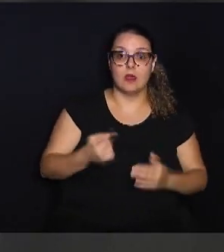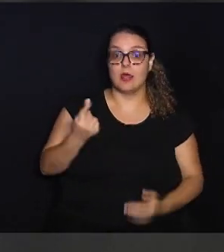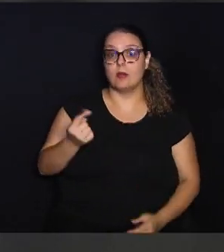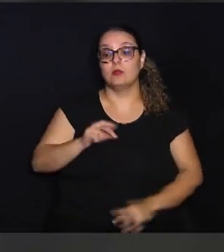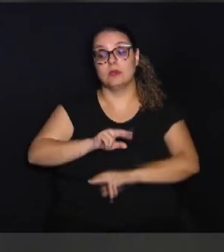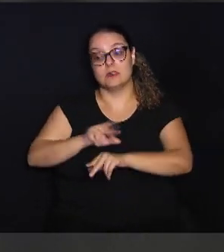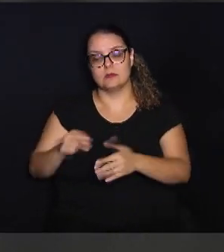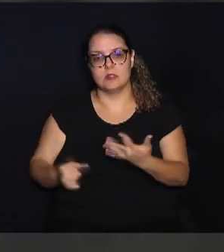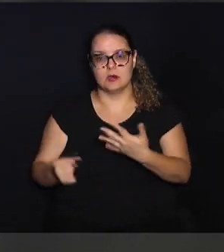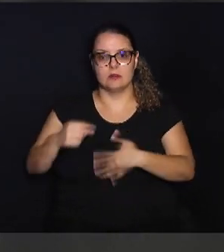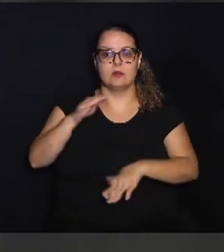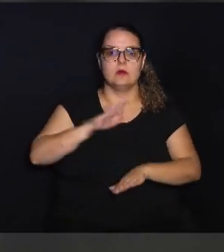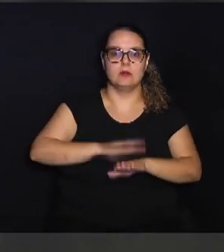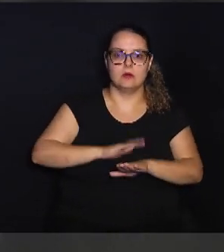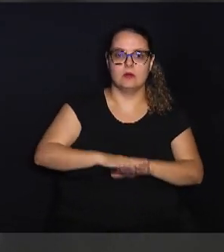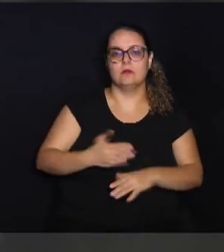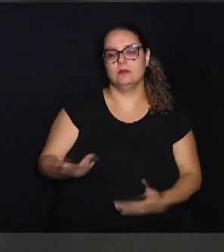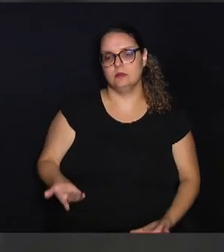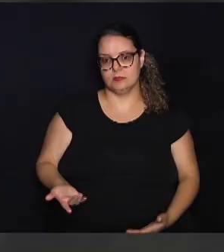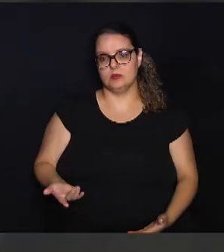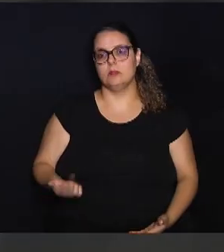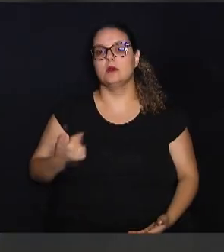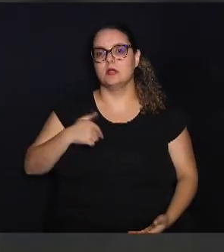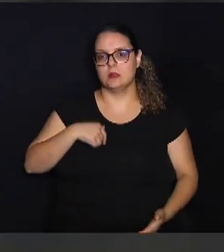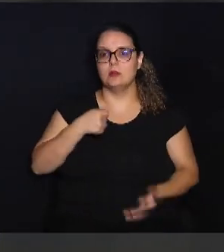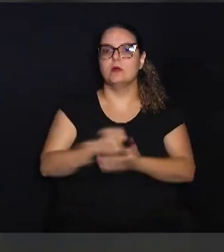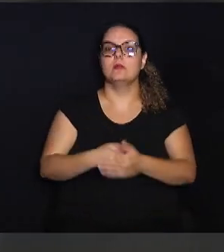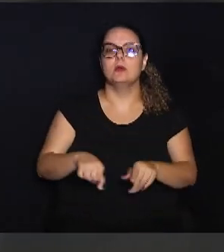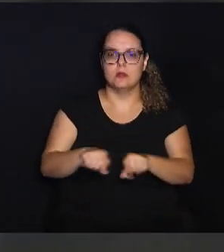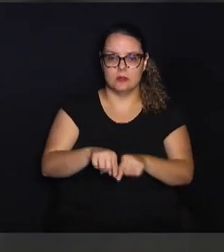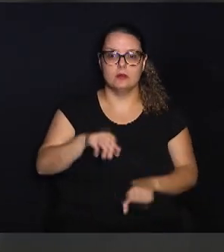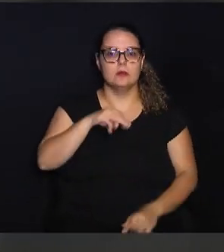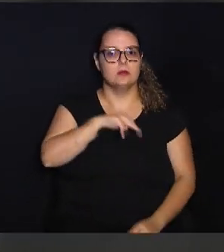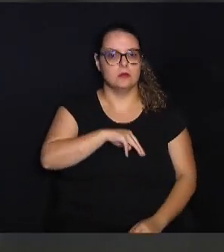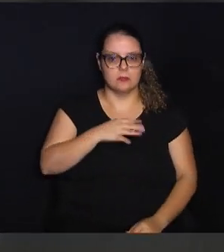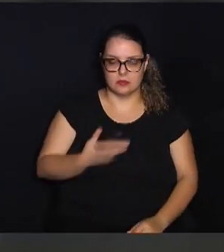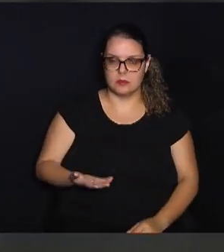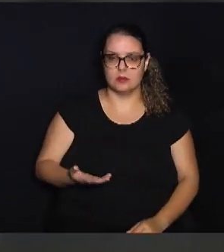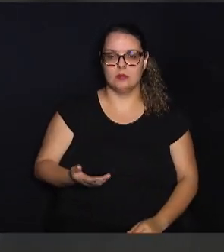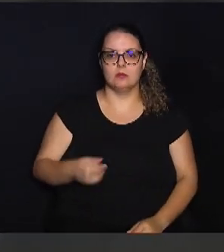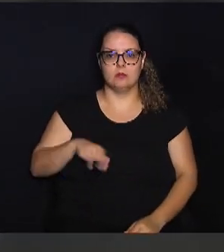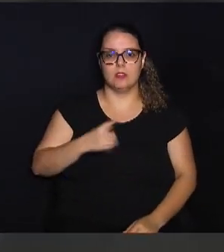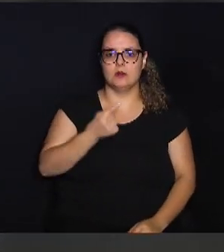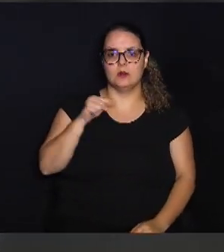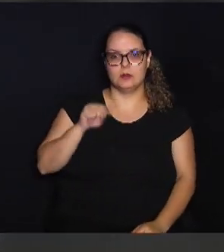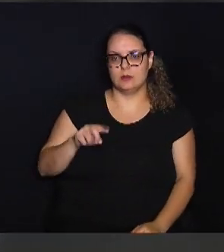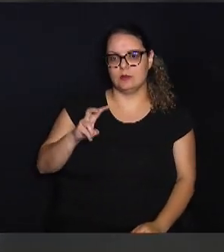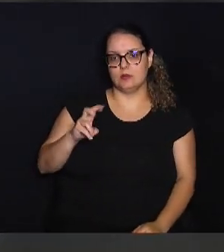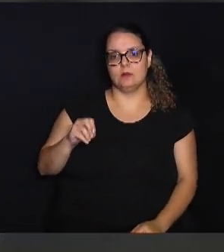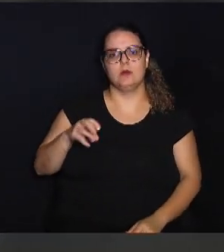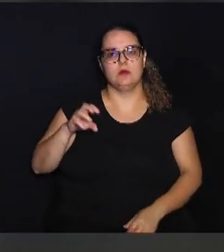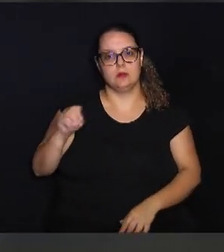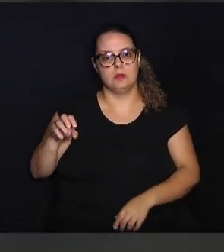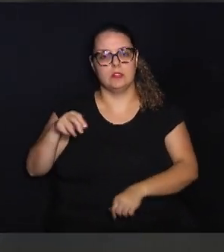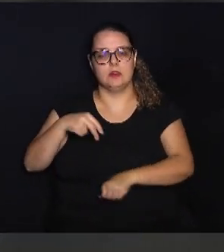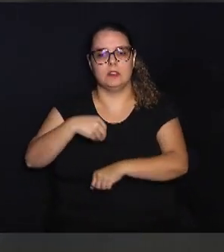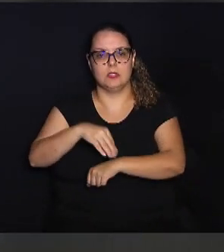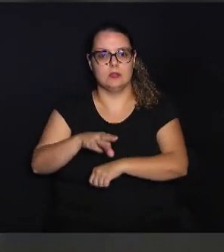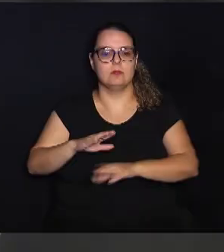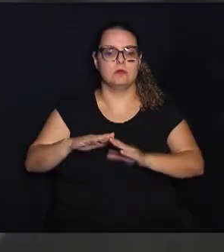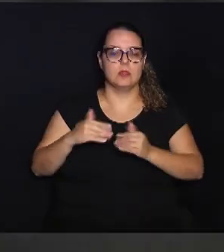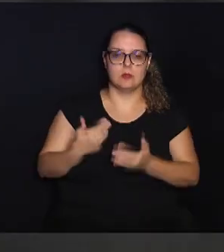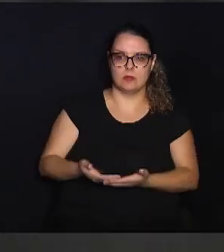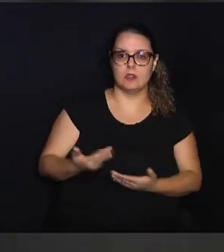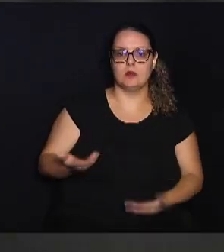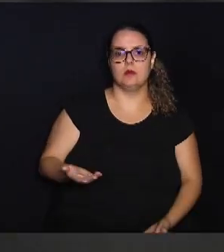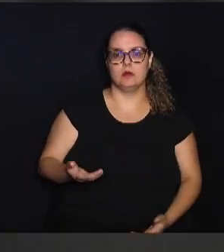vereador e eu cumpri também essa função. Foram mais de 1.500 indicações e requerimentos para a administração